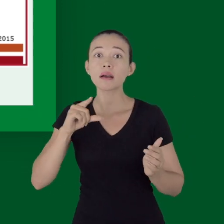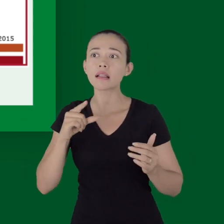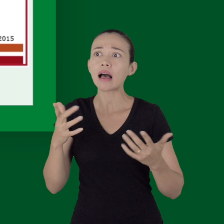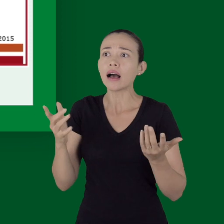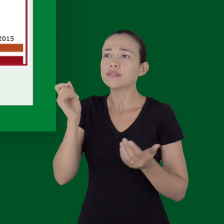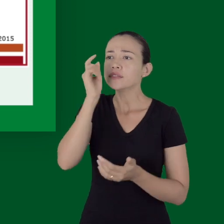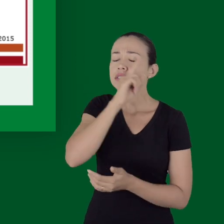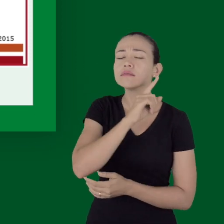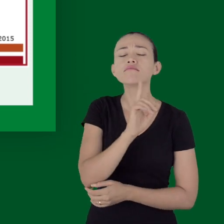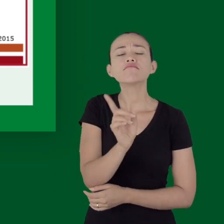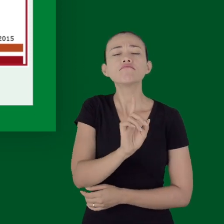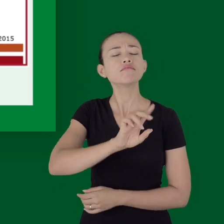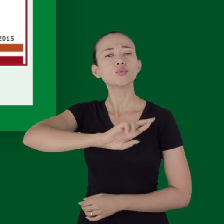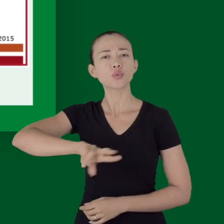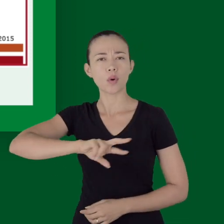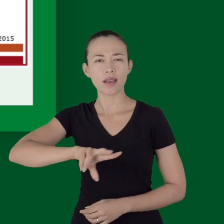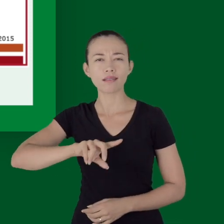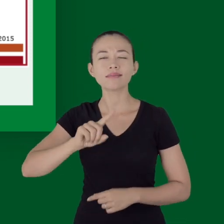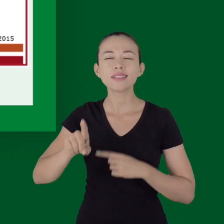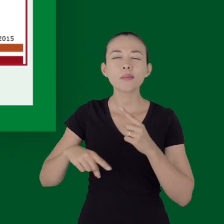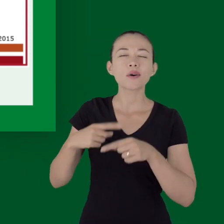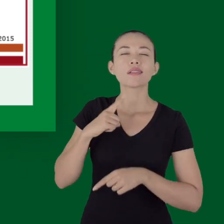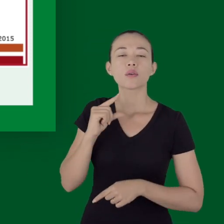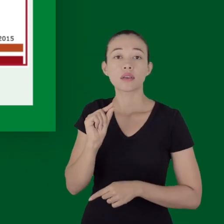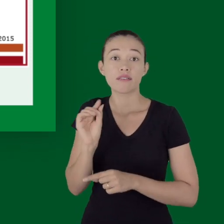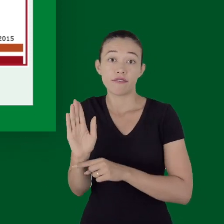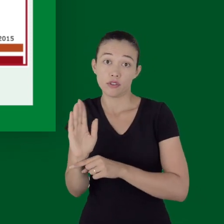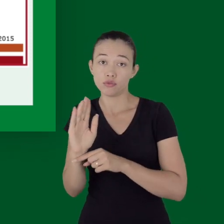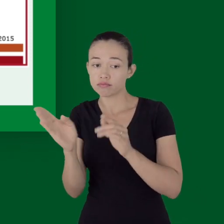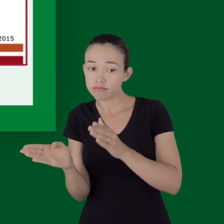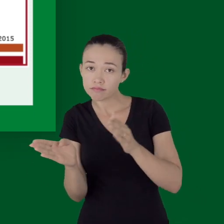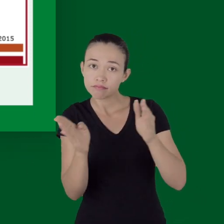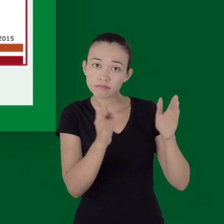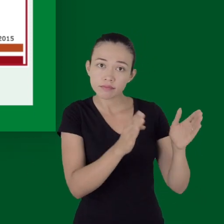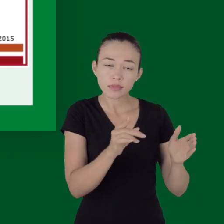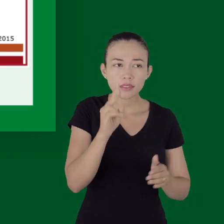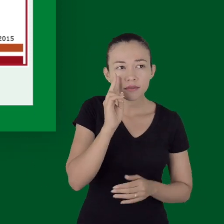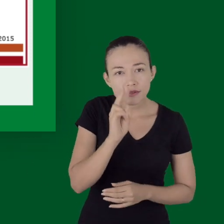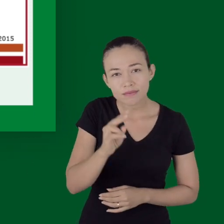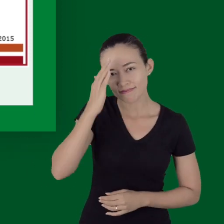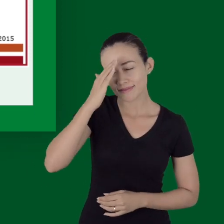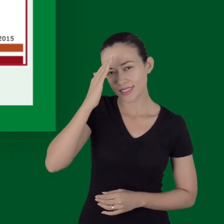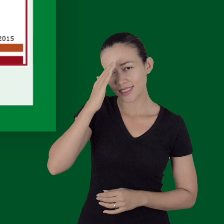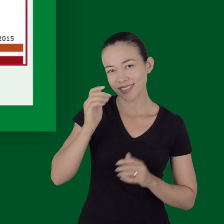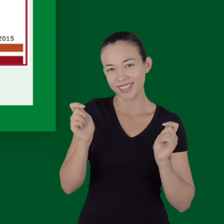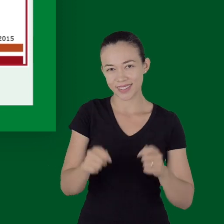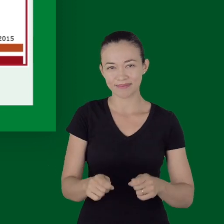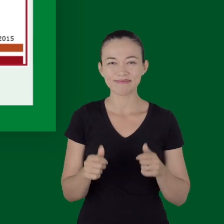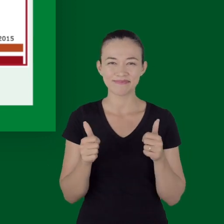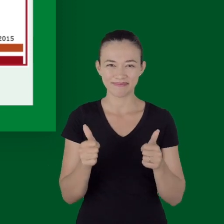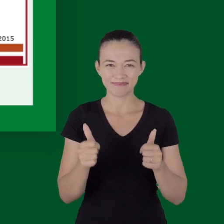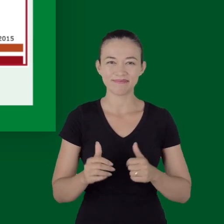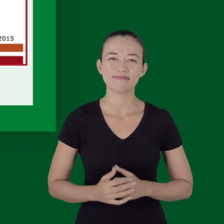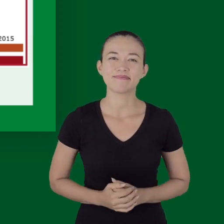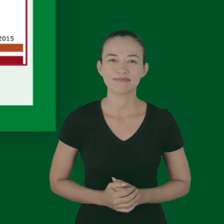E depois que eu falar o passo a passo da instalação, eu vou passar um vídeo para facilitar pra gente,